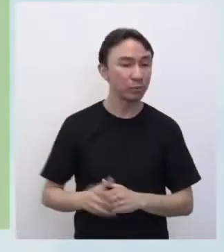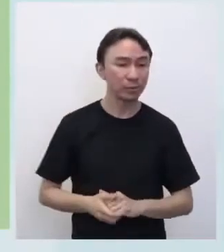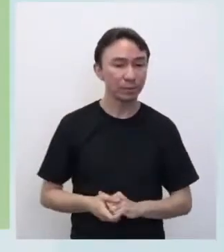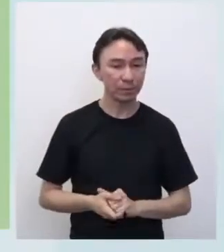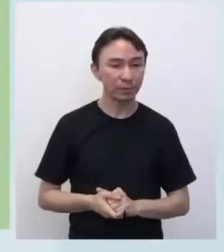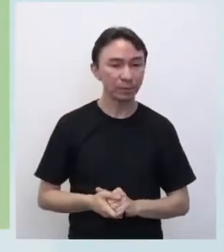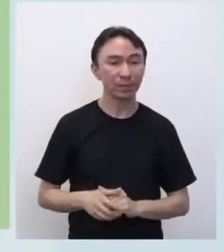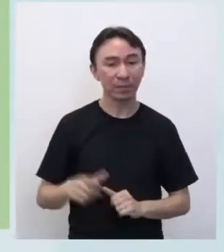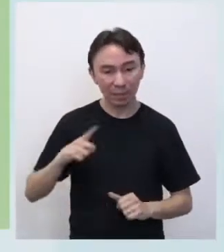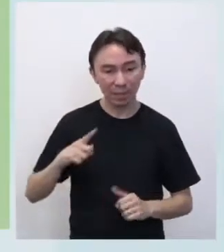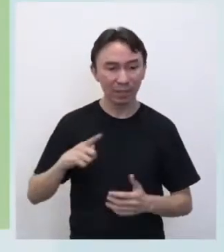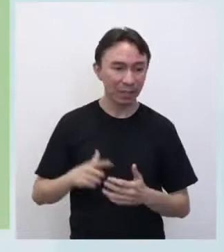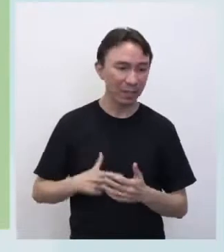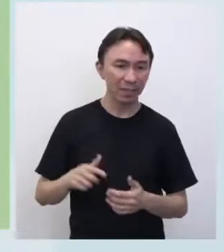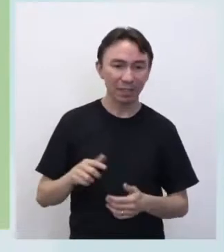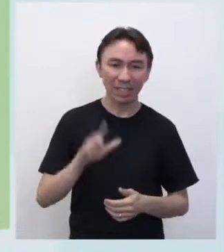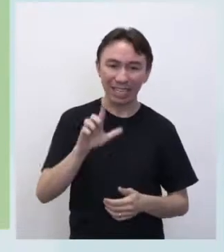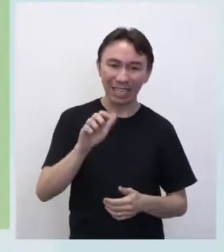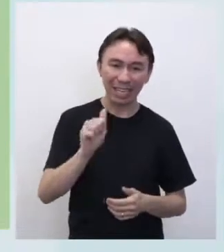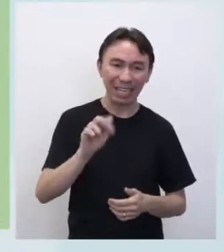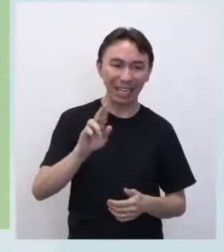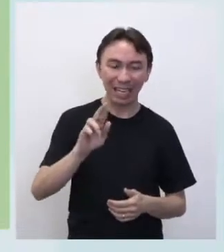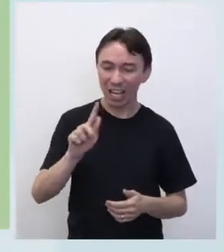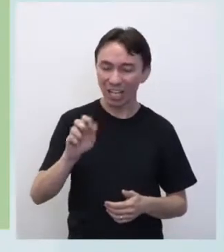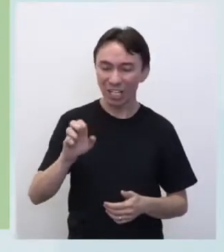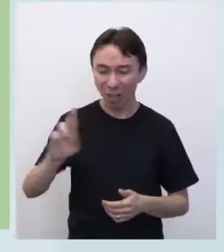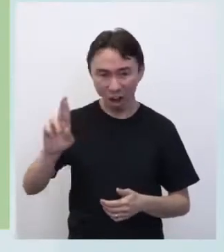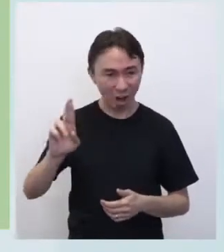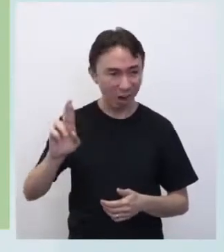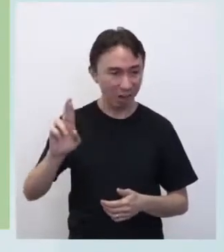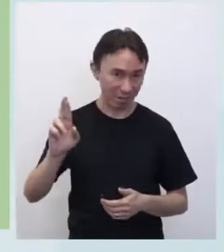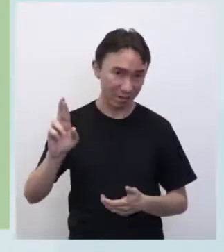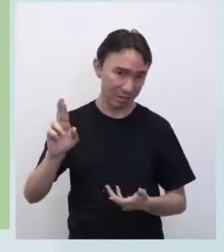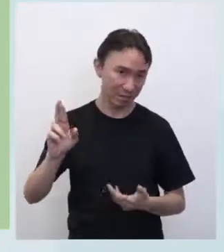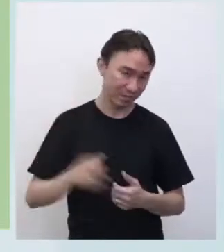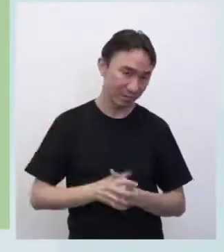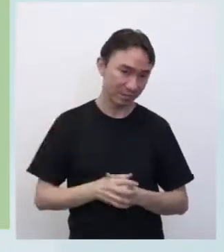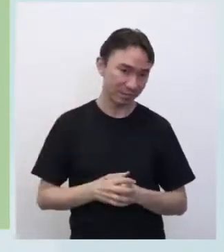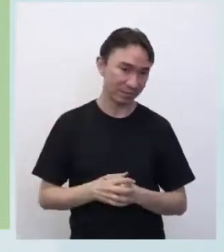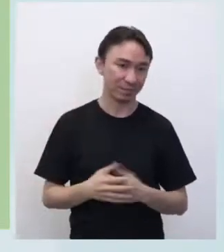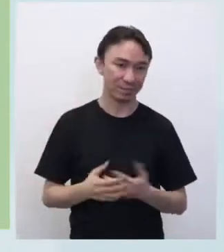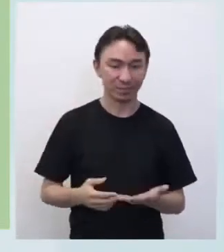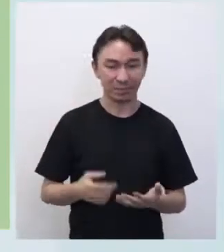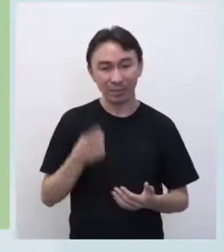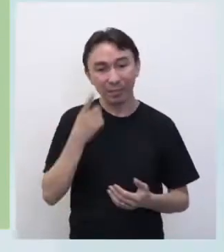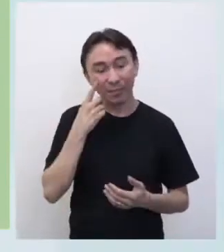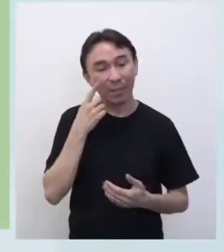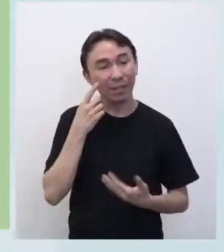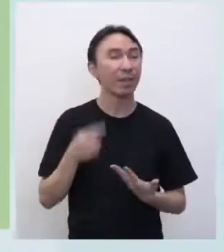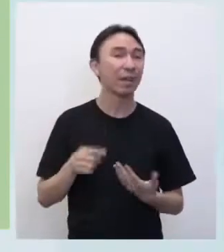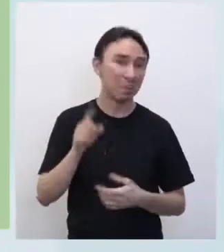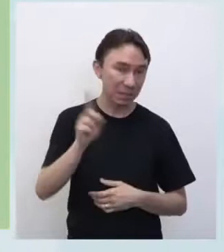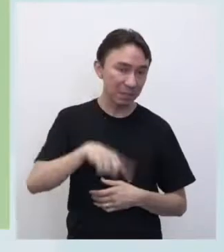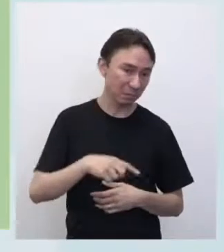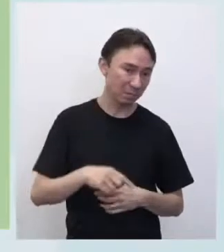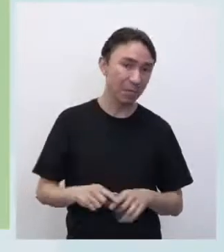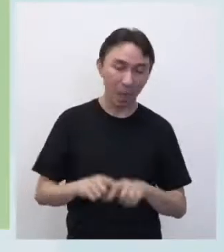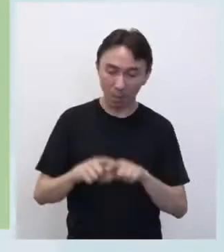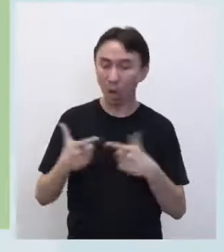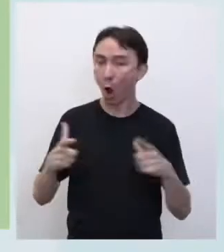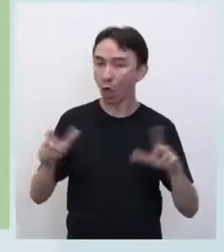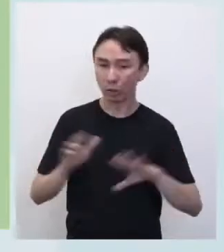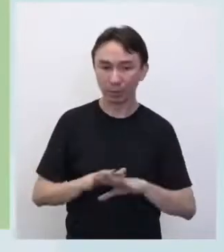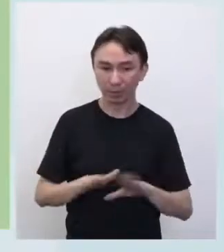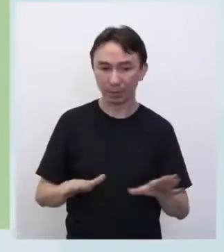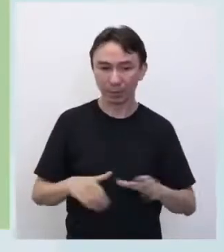indicando maior, mais grande, né? Que a gente não fala mais grande, mas é o maior, tudo bem? If